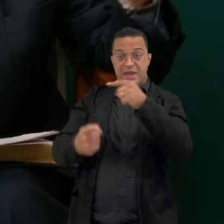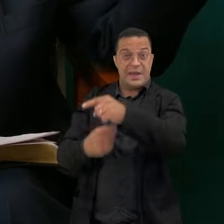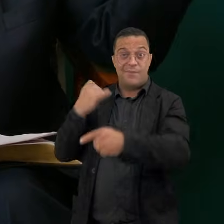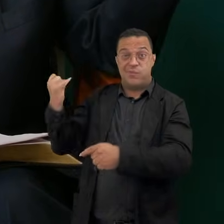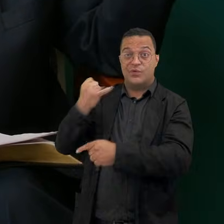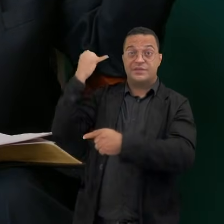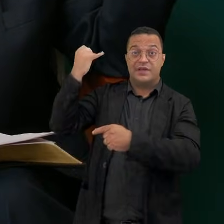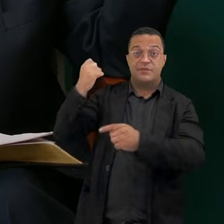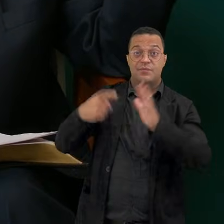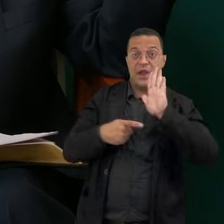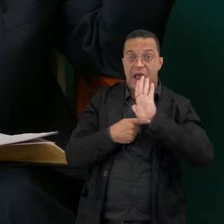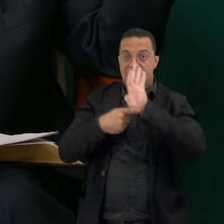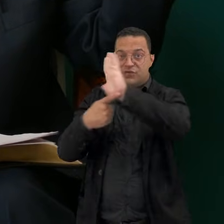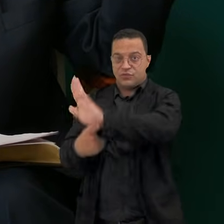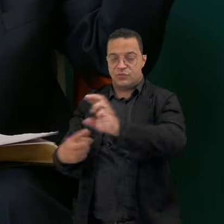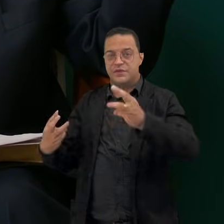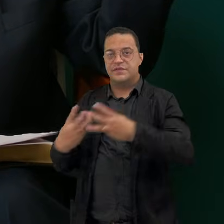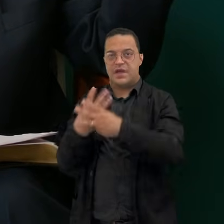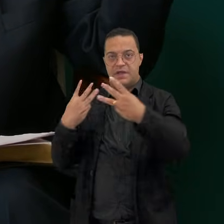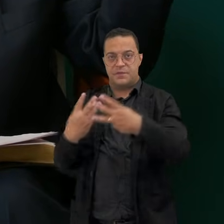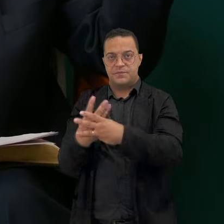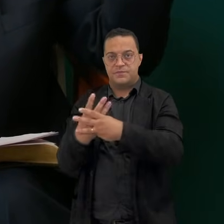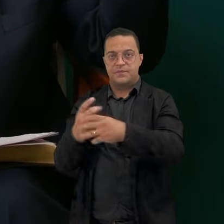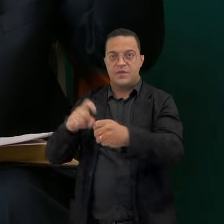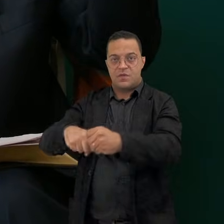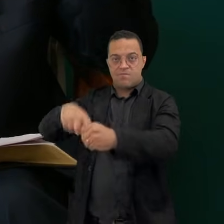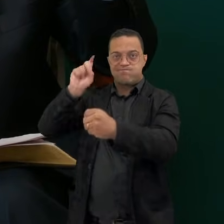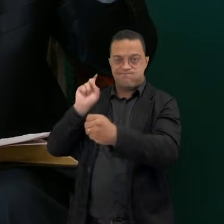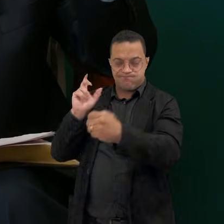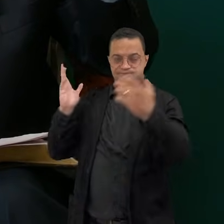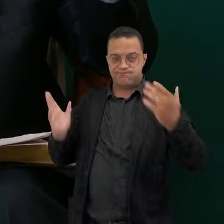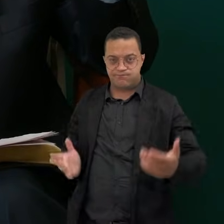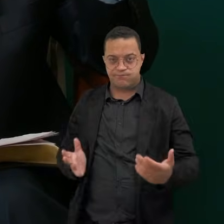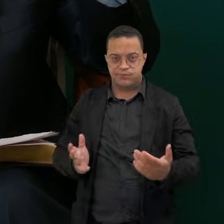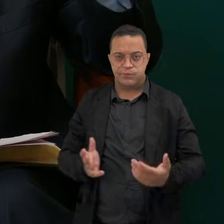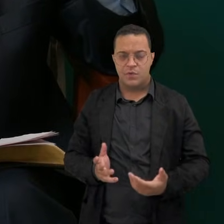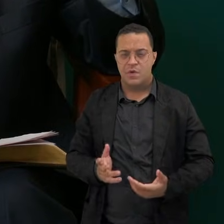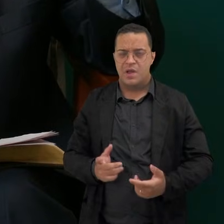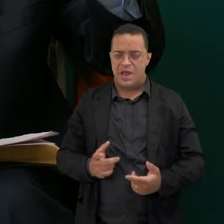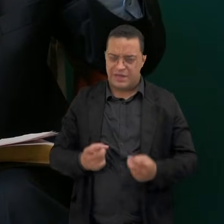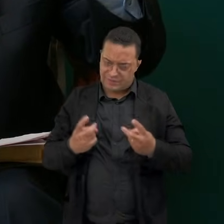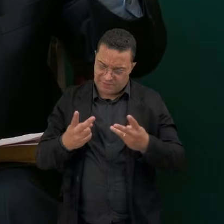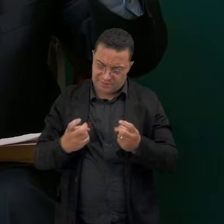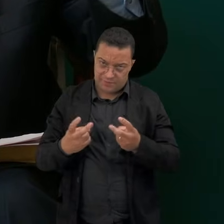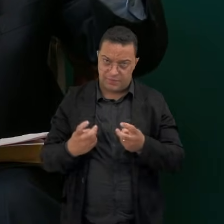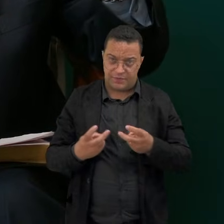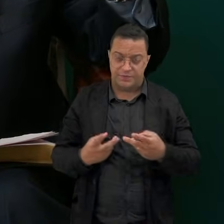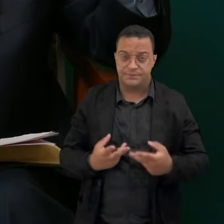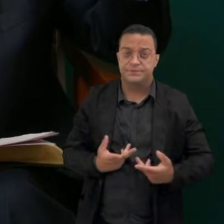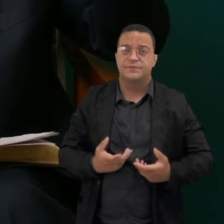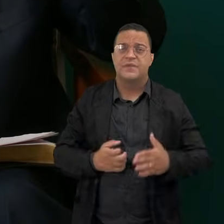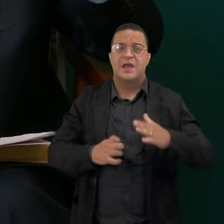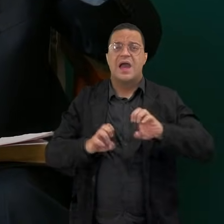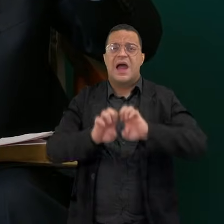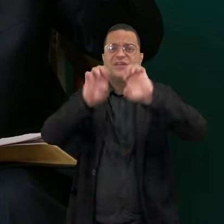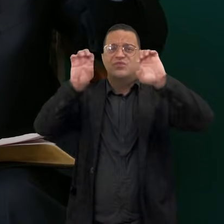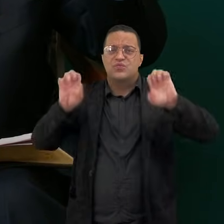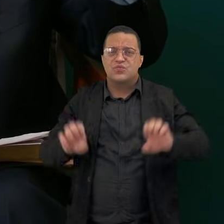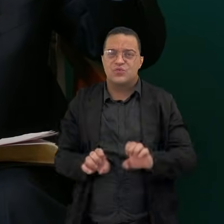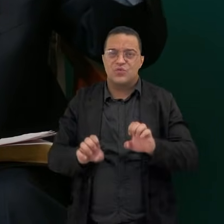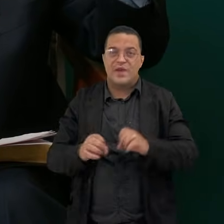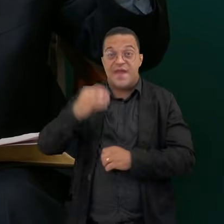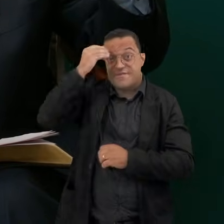que foi poupar Israel, uma proporção, um exército muito menor, com muito menos